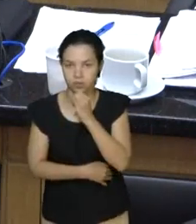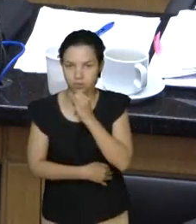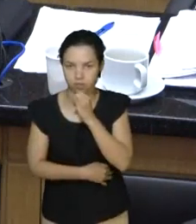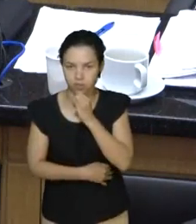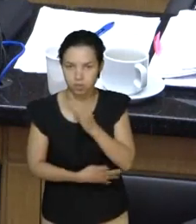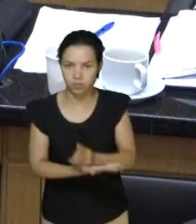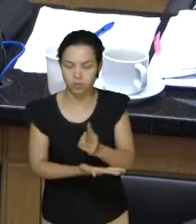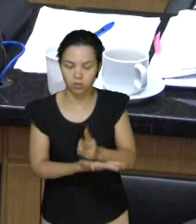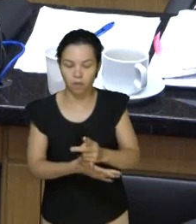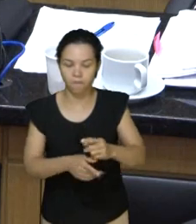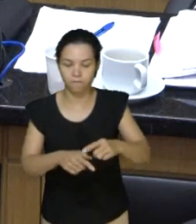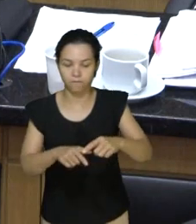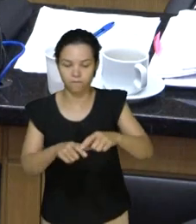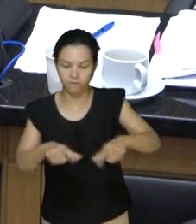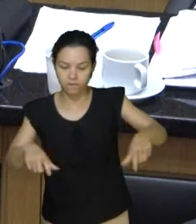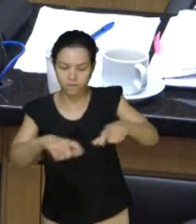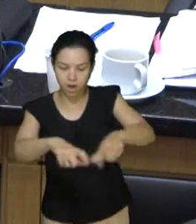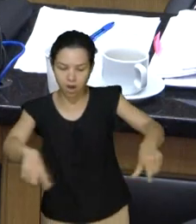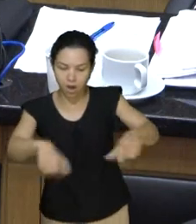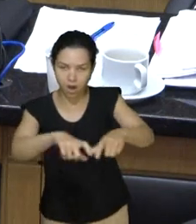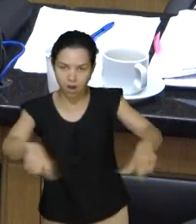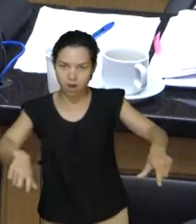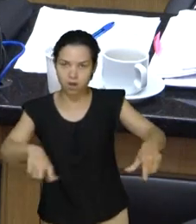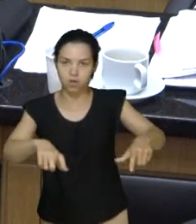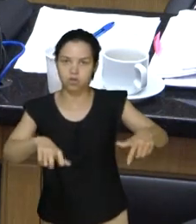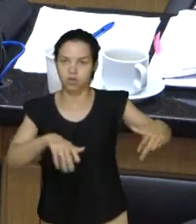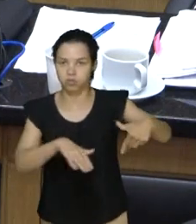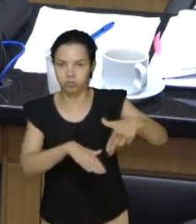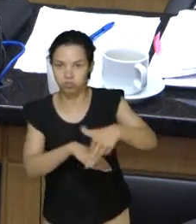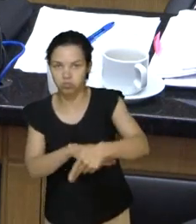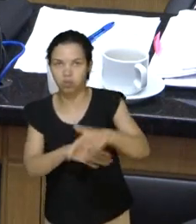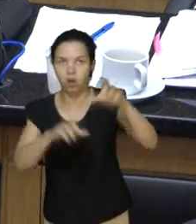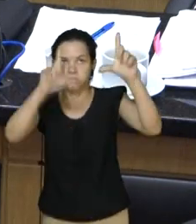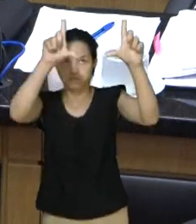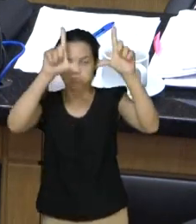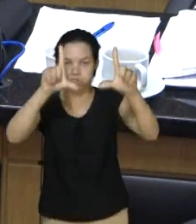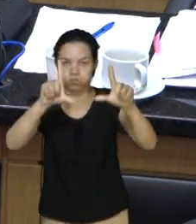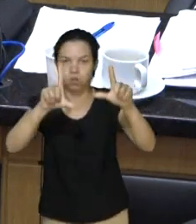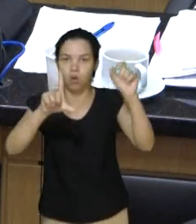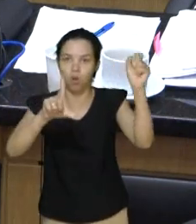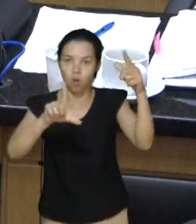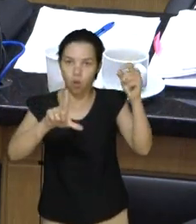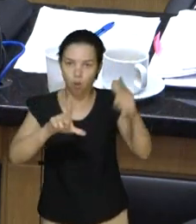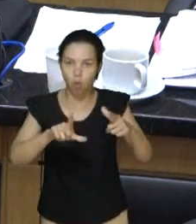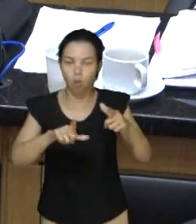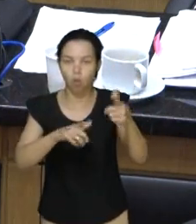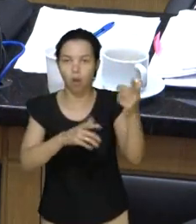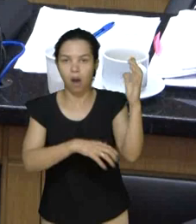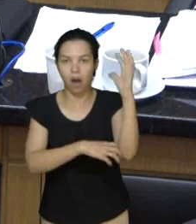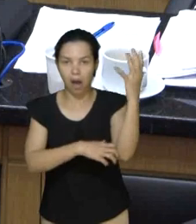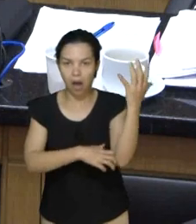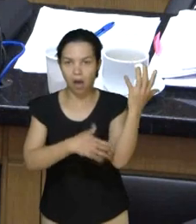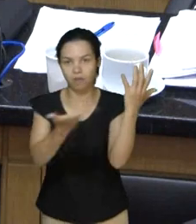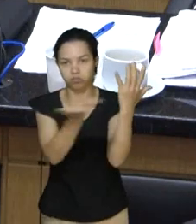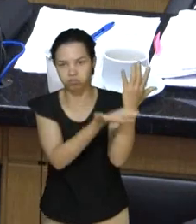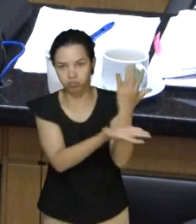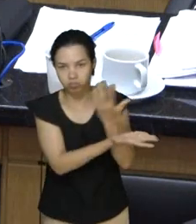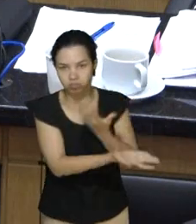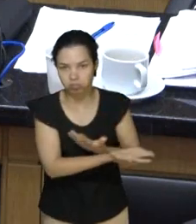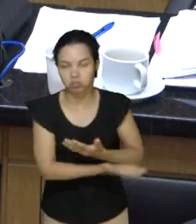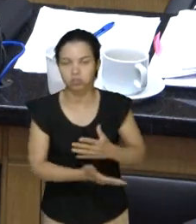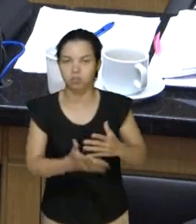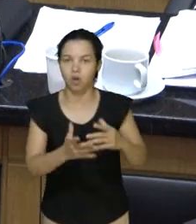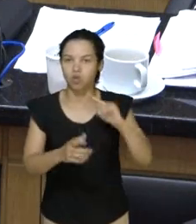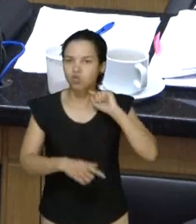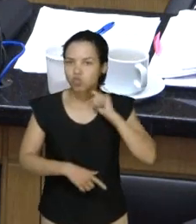faixas de pedestres, semáforos, iluminação pública, podas de árvores, limpeza de terrenos baldios, retirada de entulho, manutenção das ruas e